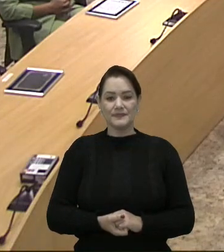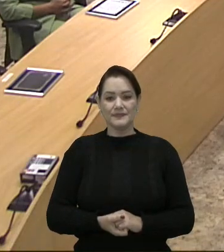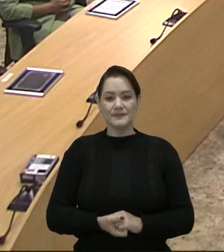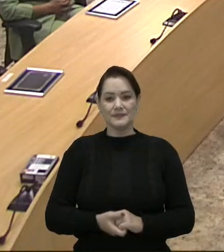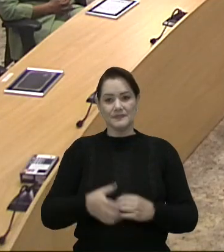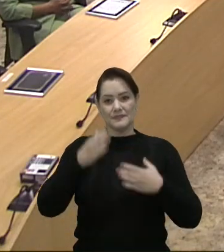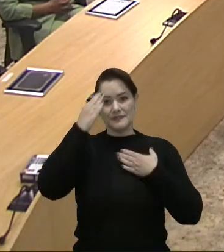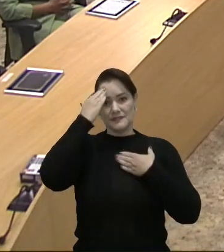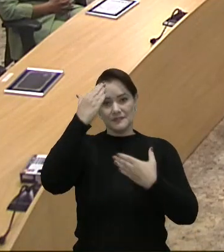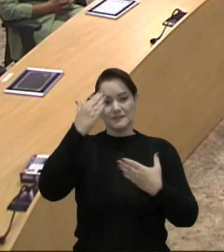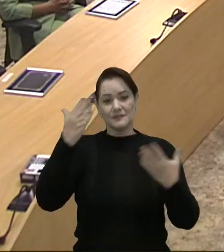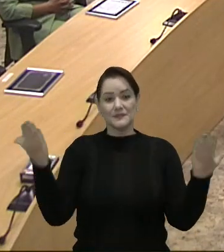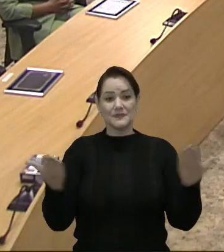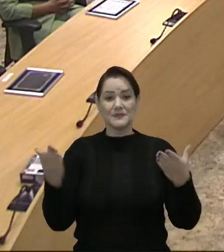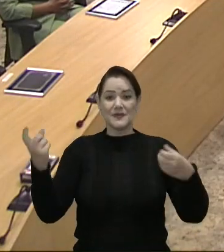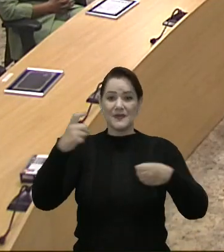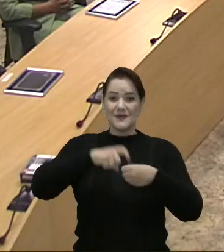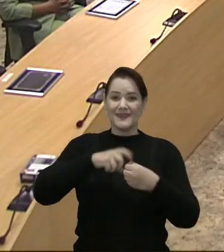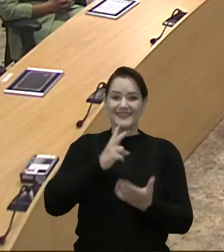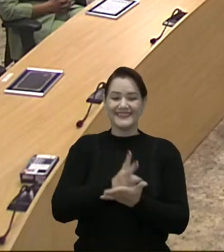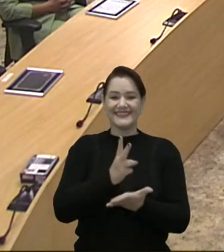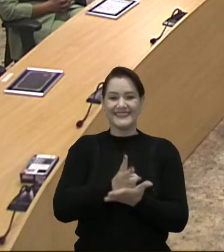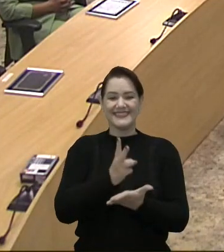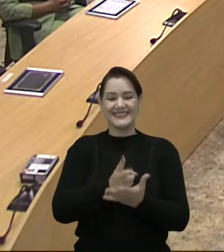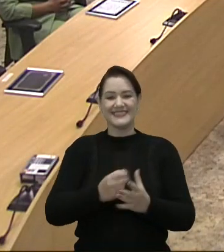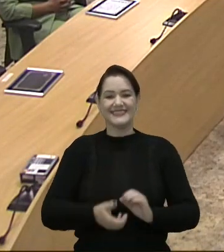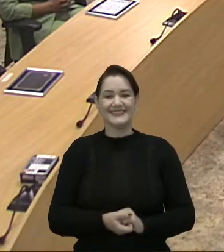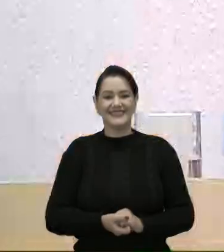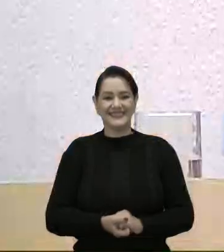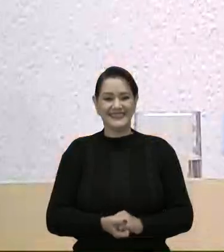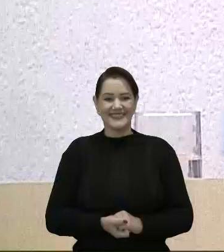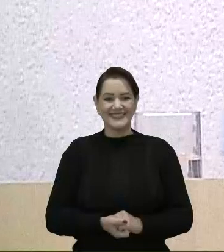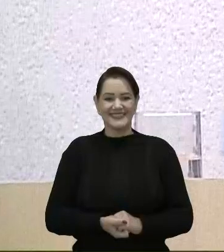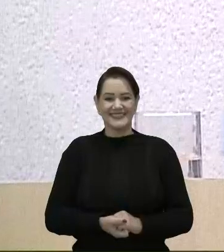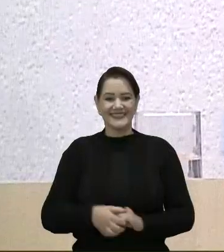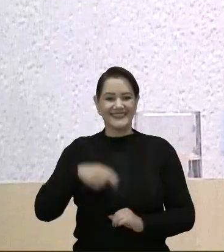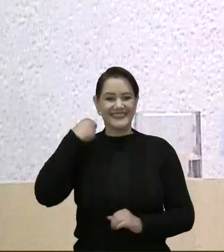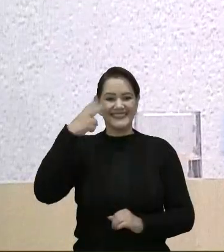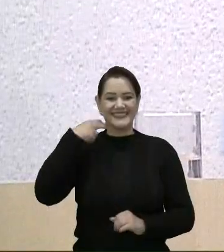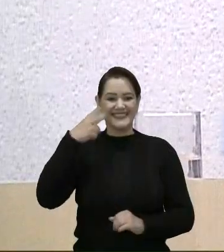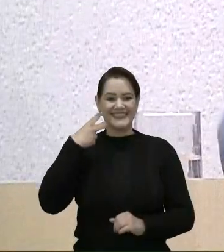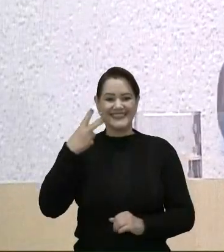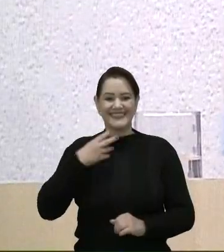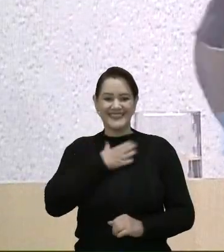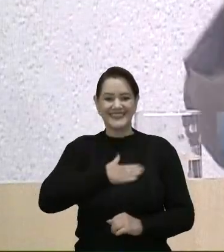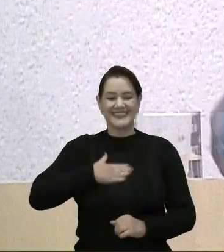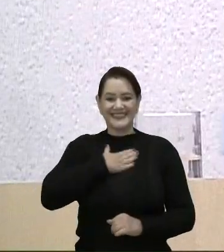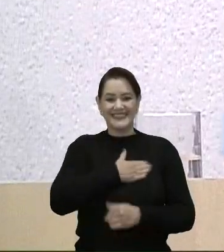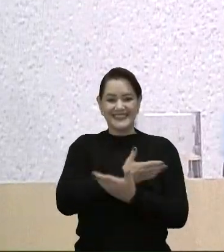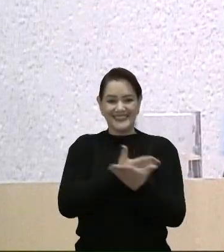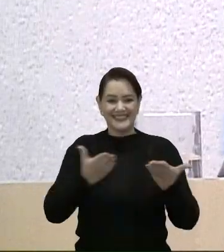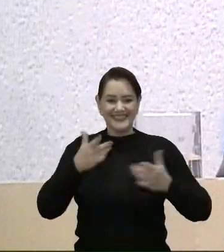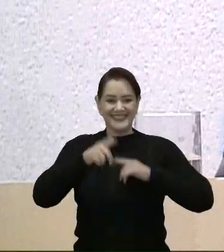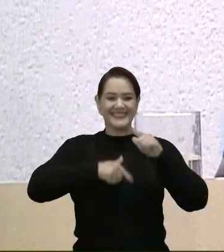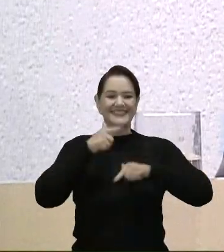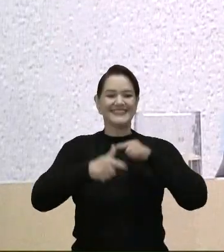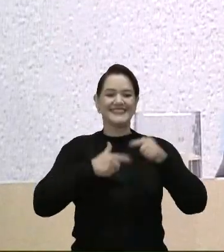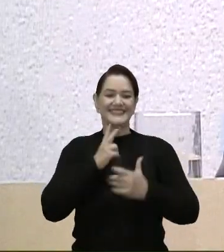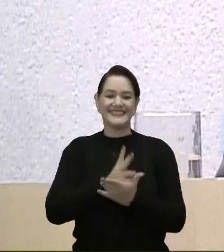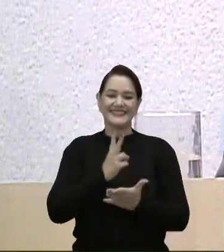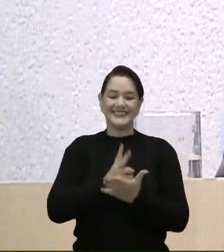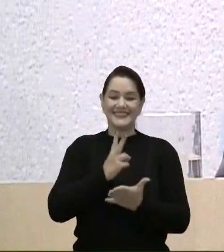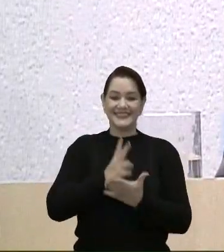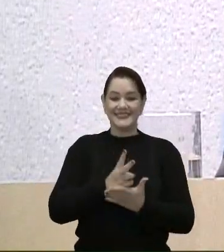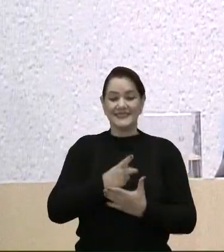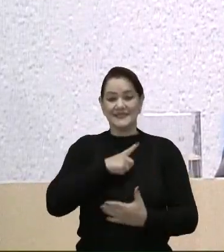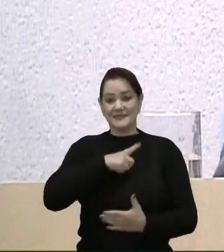Muito obrigado e volte sempre. Né, vereador? É tão gostoso nós, trabalhadores, saber que tem alguém olhando por nós,